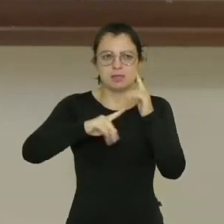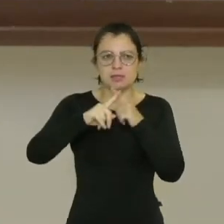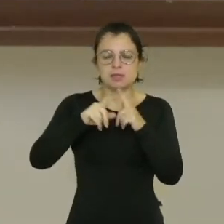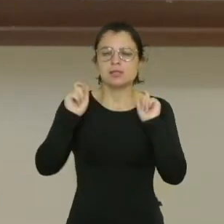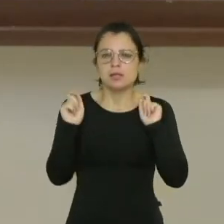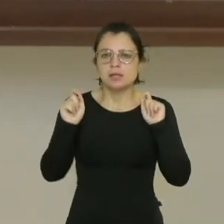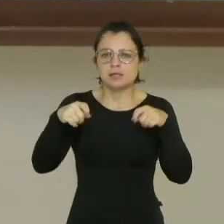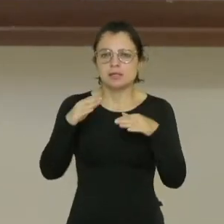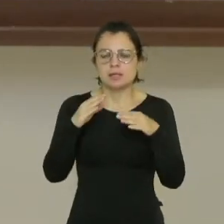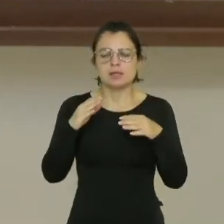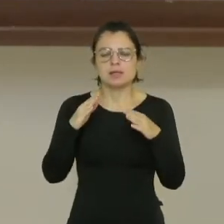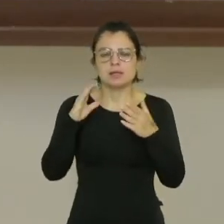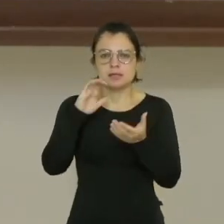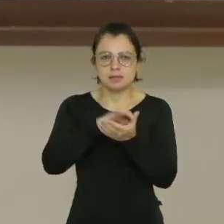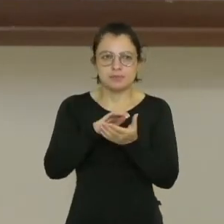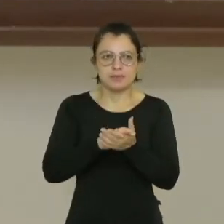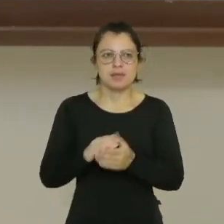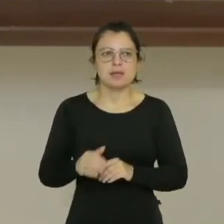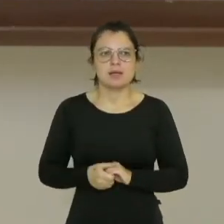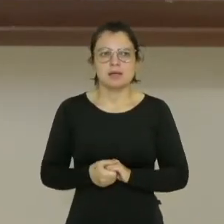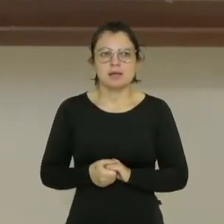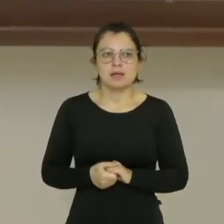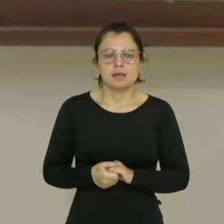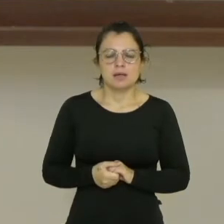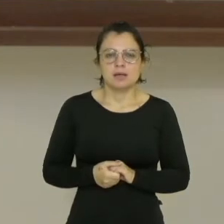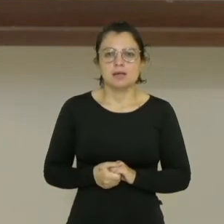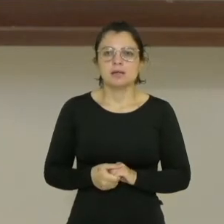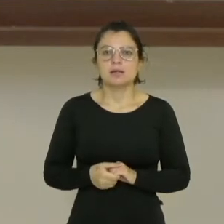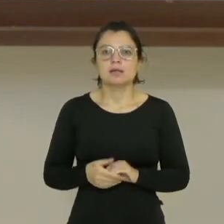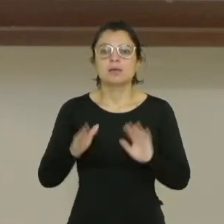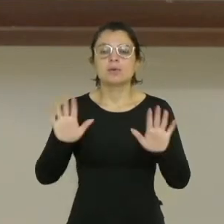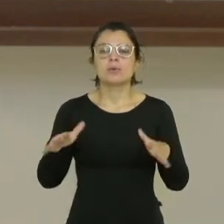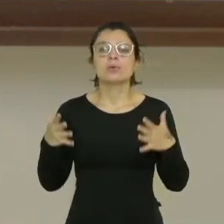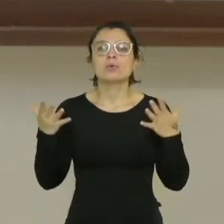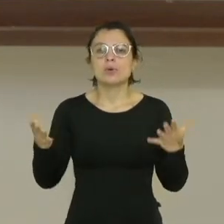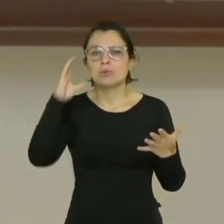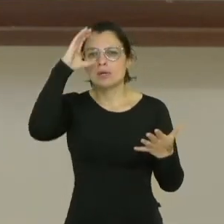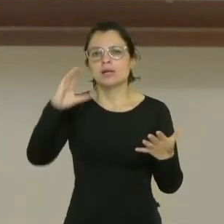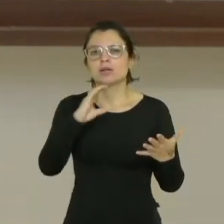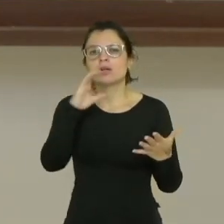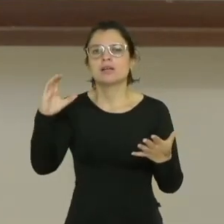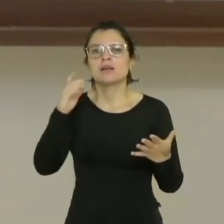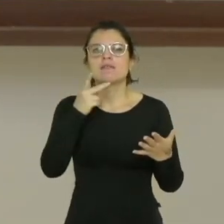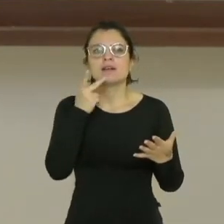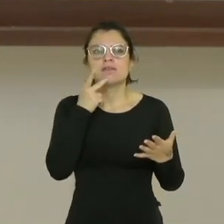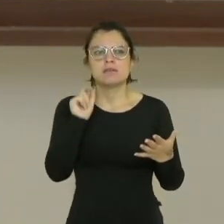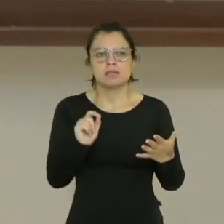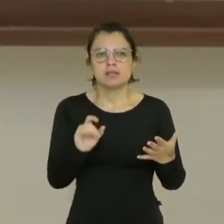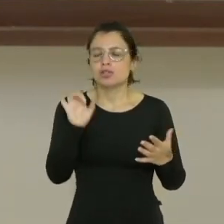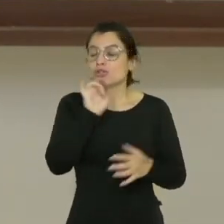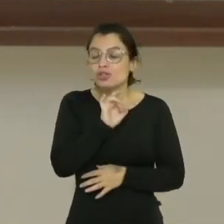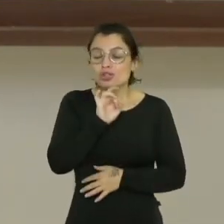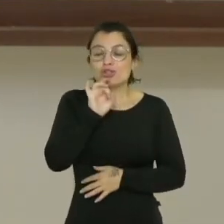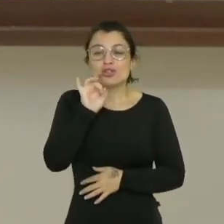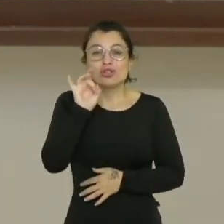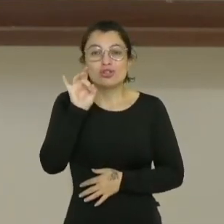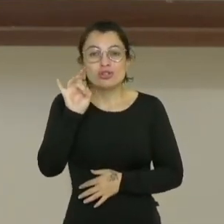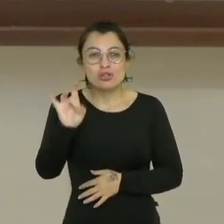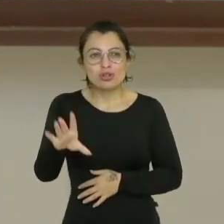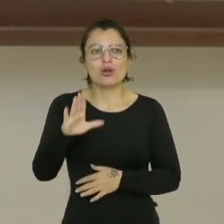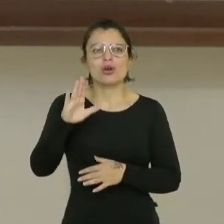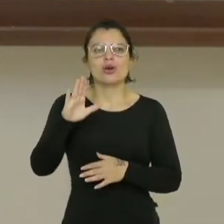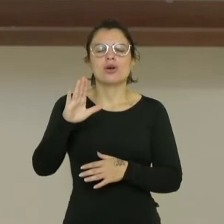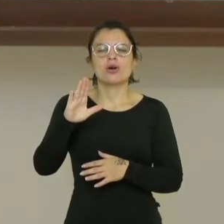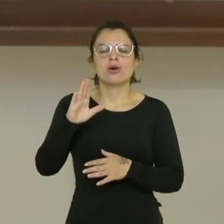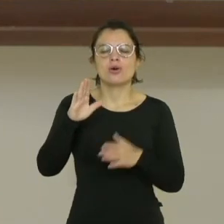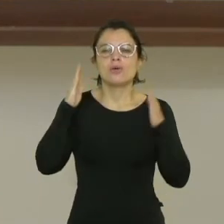Então, para a Igreja Católica, só o clero era capaz de interpretar a Bíblia, né? Para a Igreja Católica eram são até hoje,